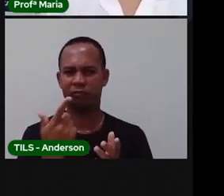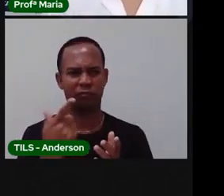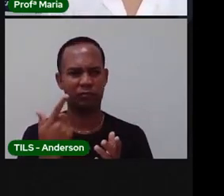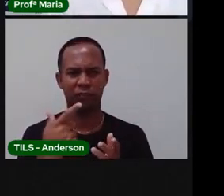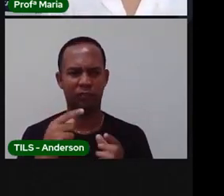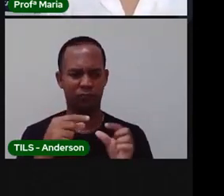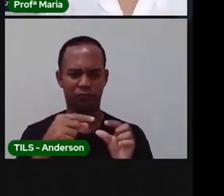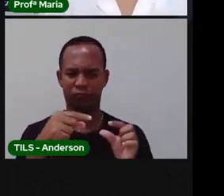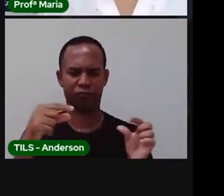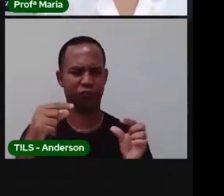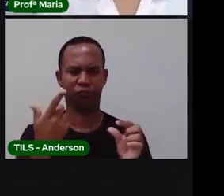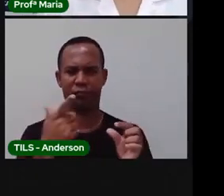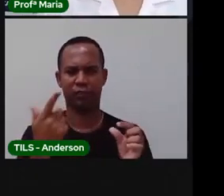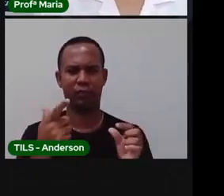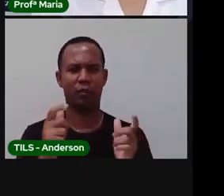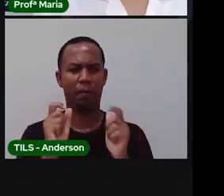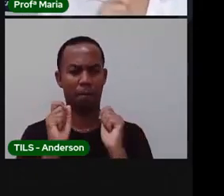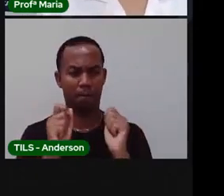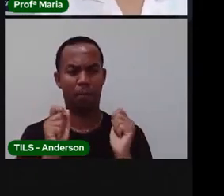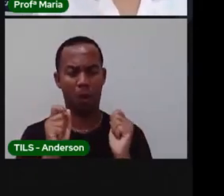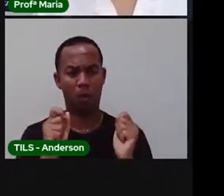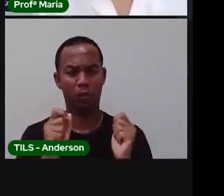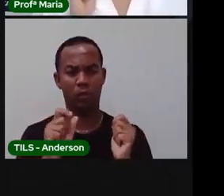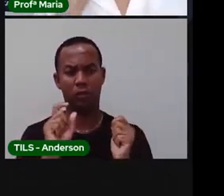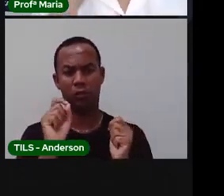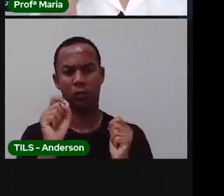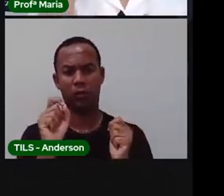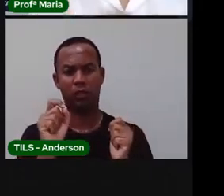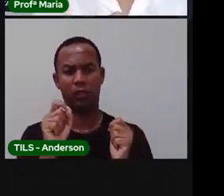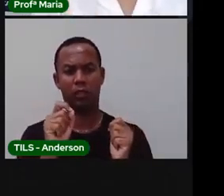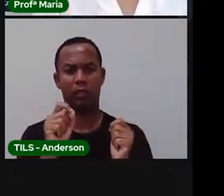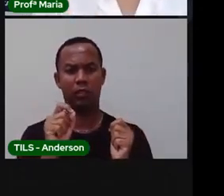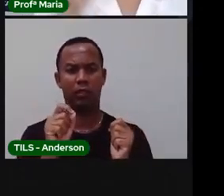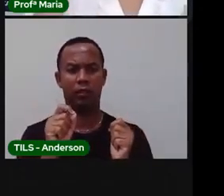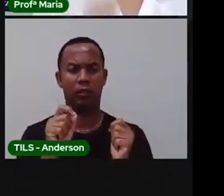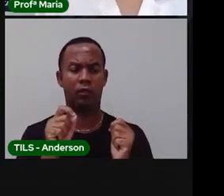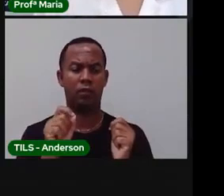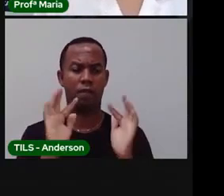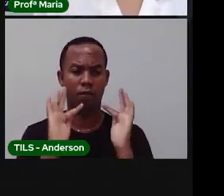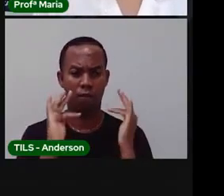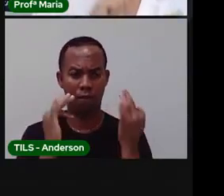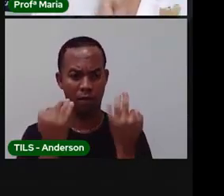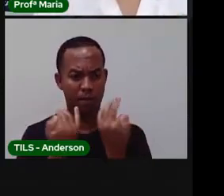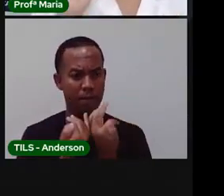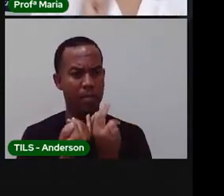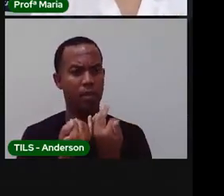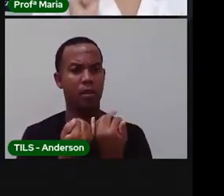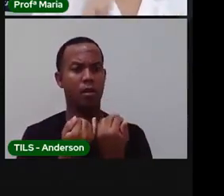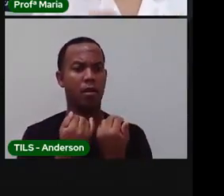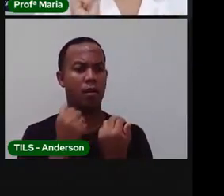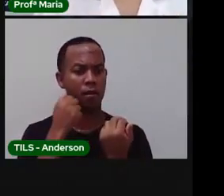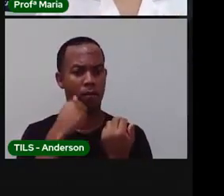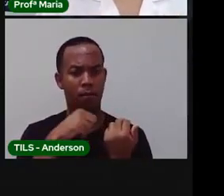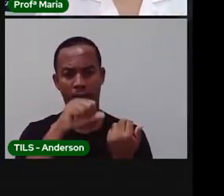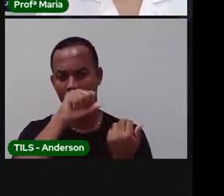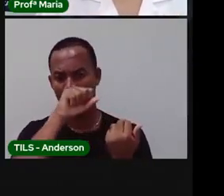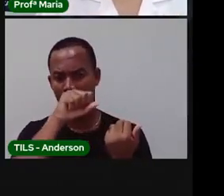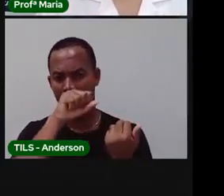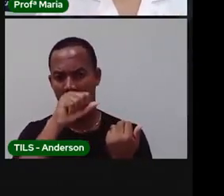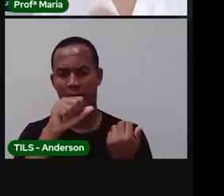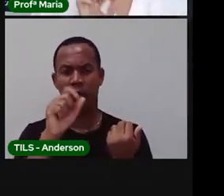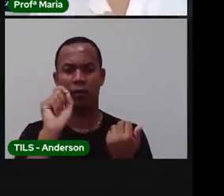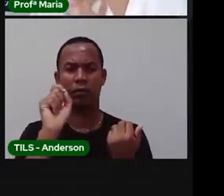de picolé. Eu posso fazer o quê? A mamãe, a vovó, o responsável, acende o fogão